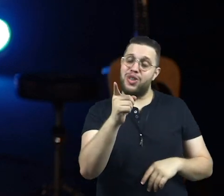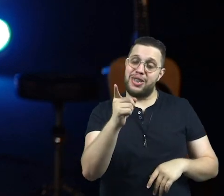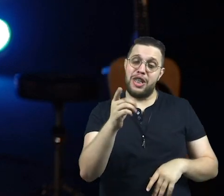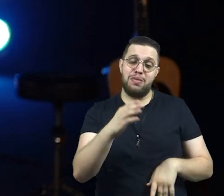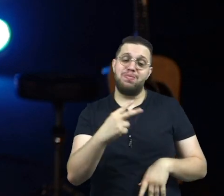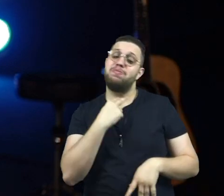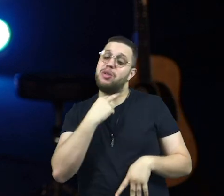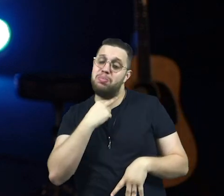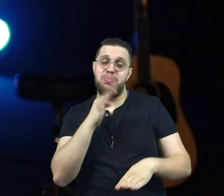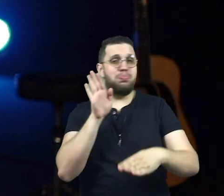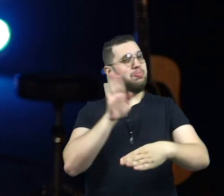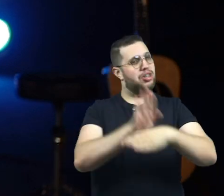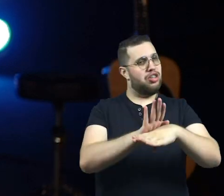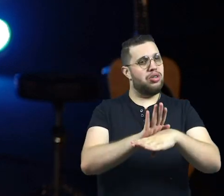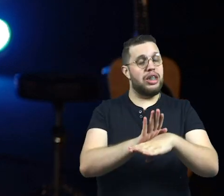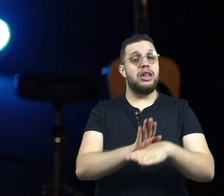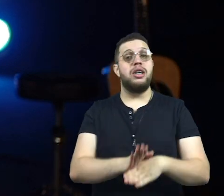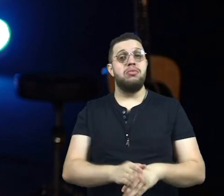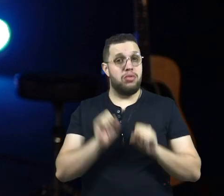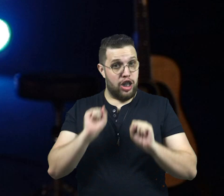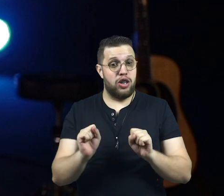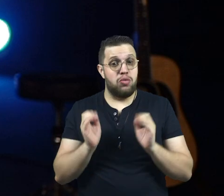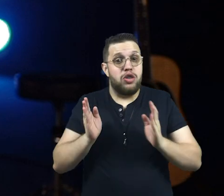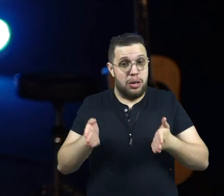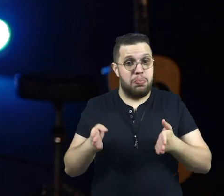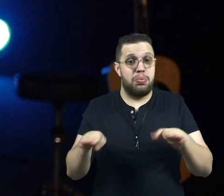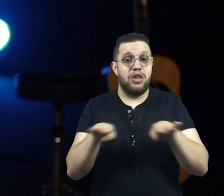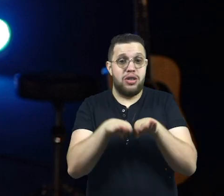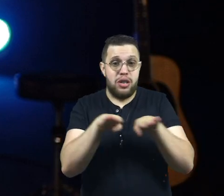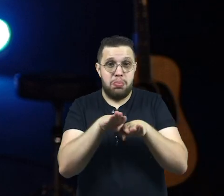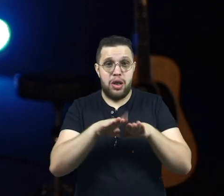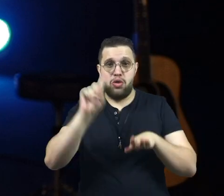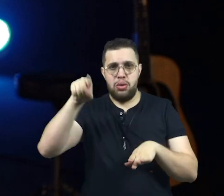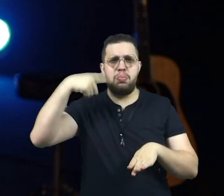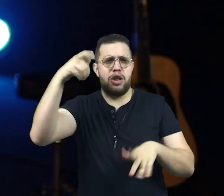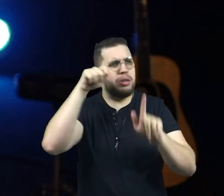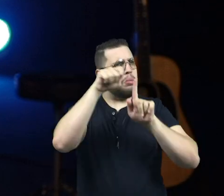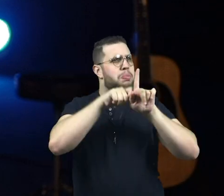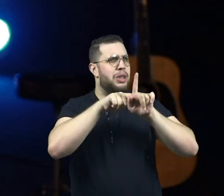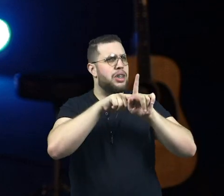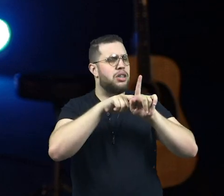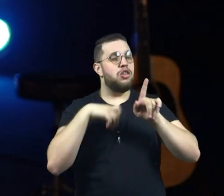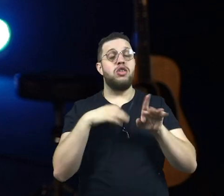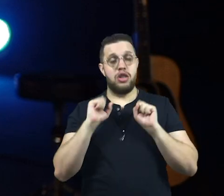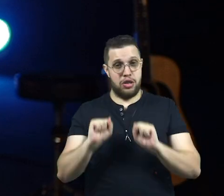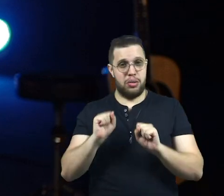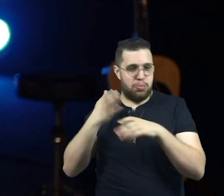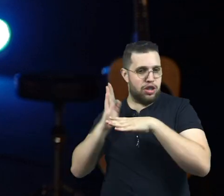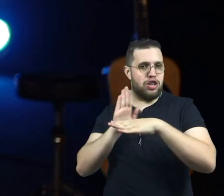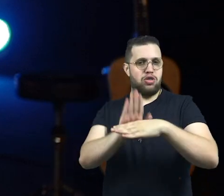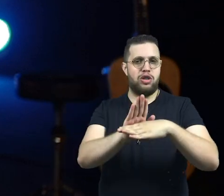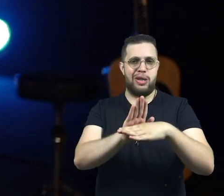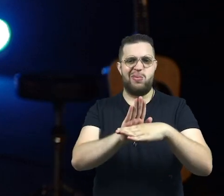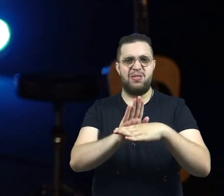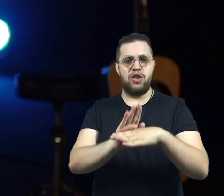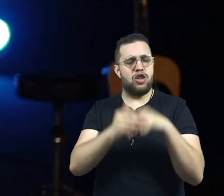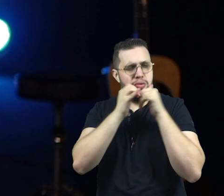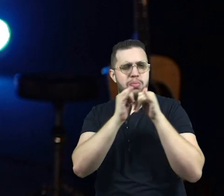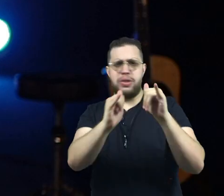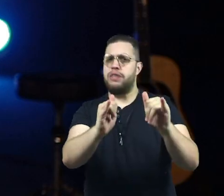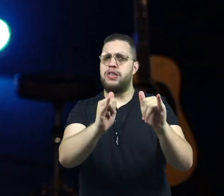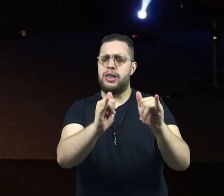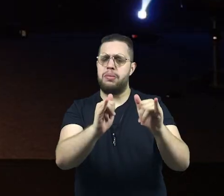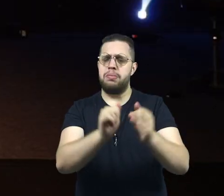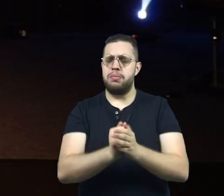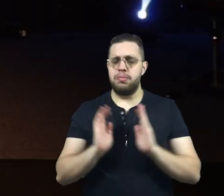fazer isso. A gente vai ter já logo em seguida, no próximo mês, novamente, né? E a gente vai passar as informações. Vamos